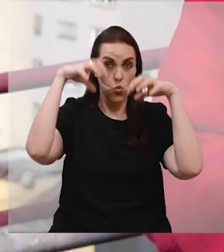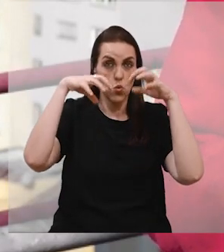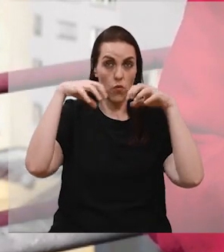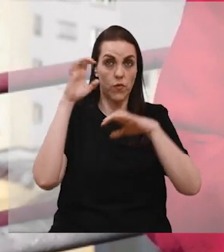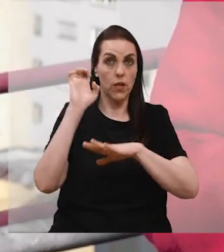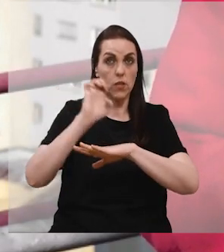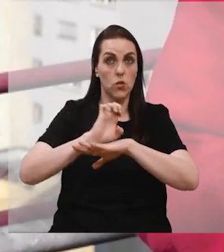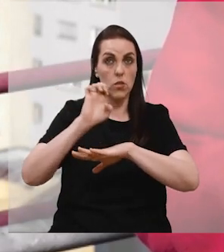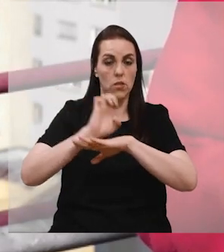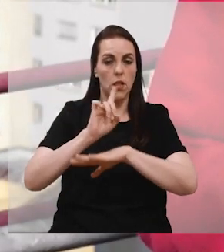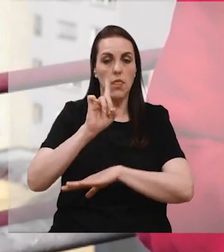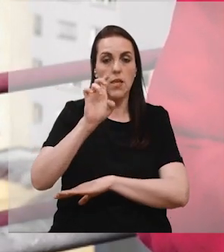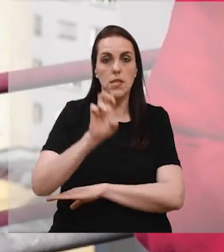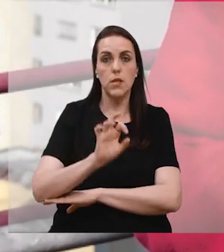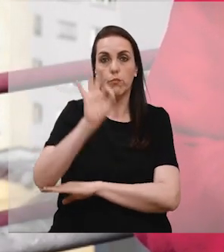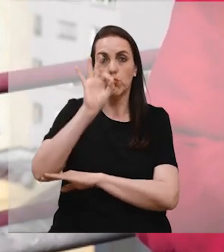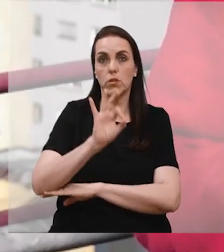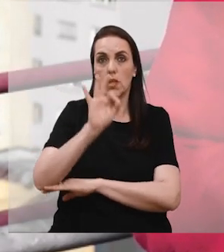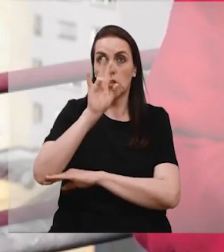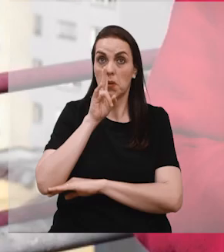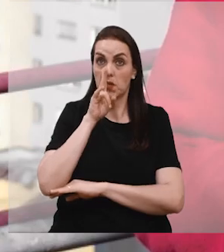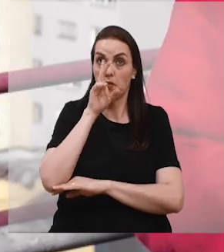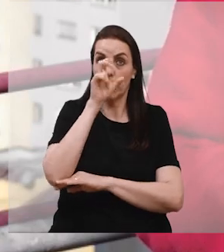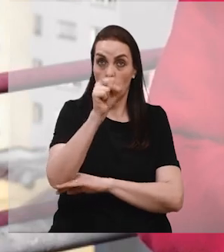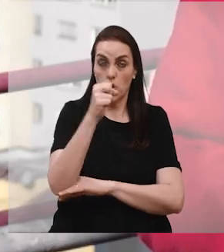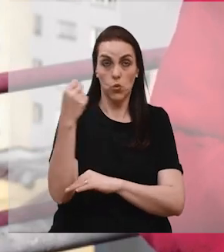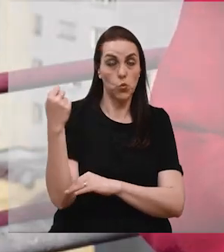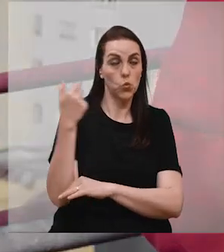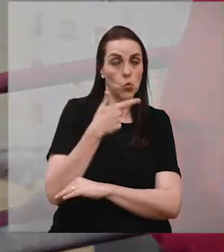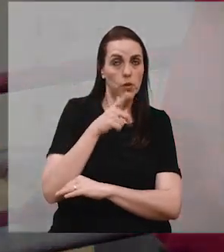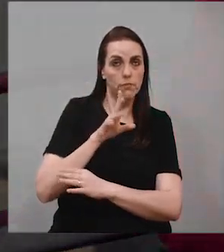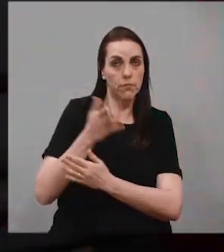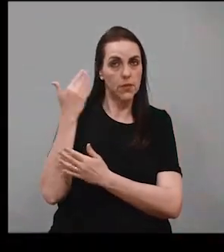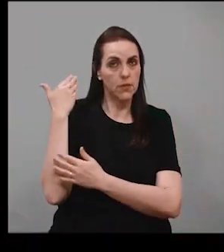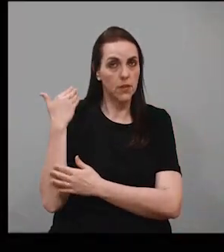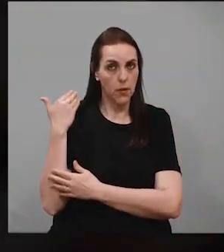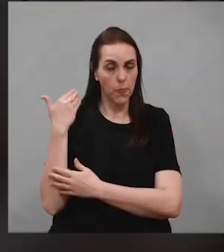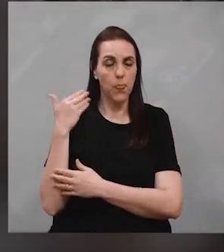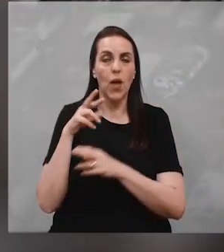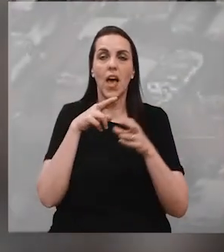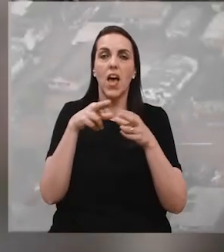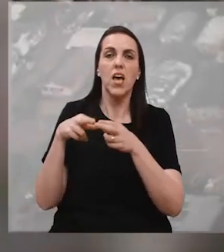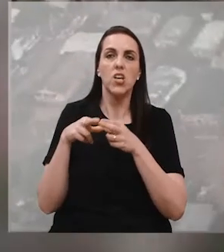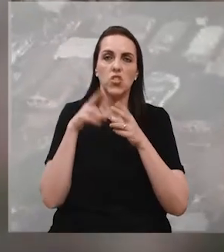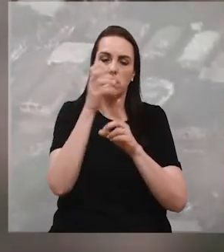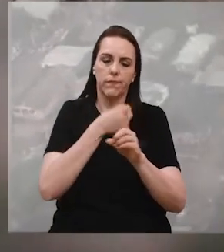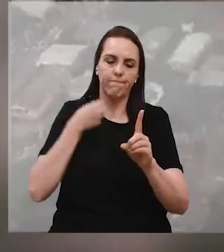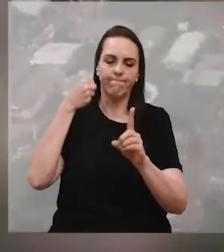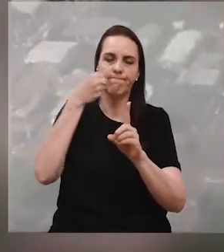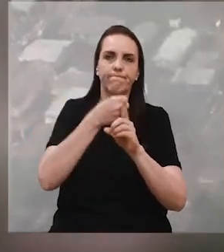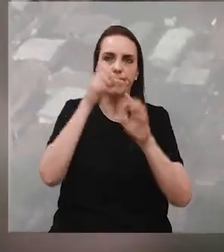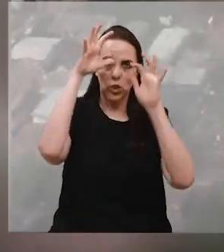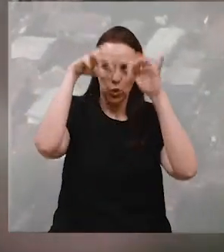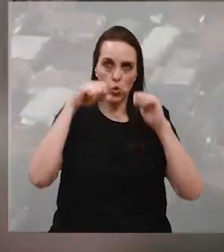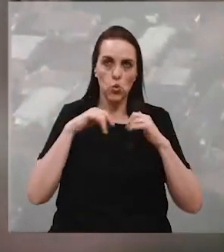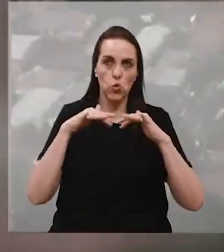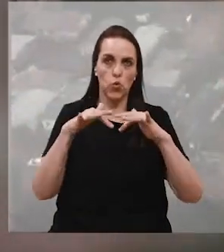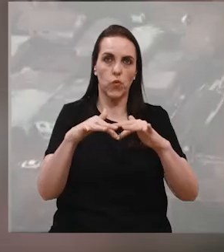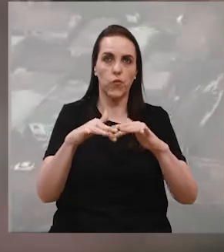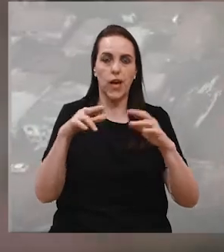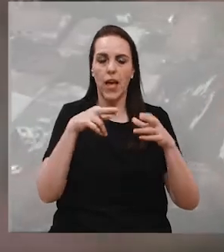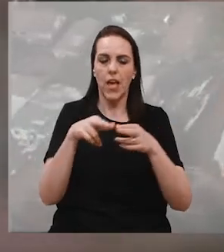chuvas no estado ficaram 15% mais intensas do que seriam. Cada região sofre com os impactos dessas